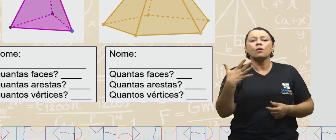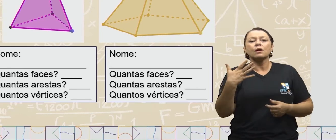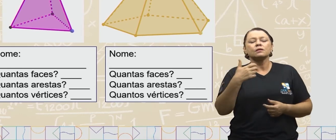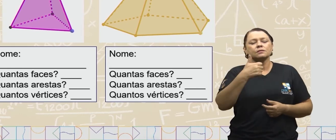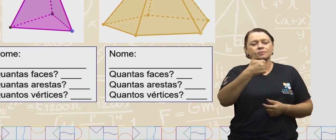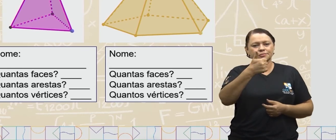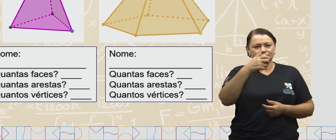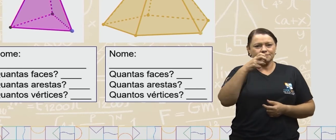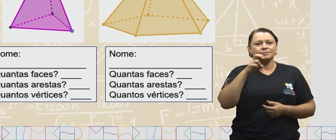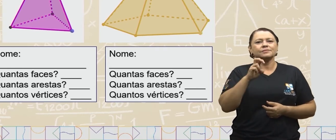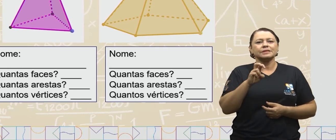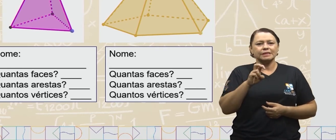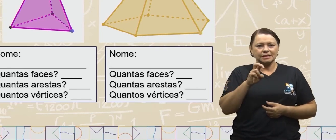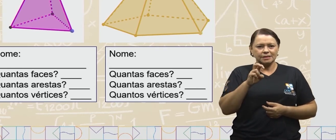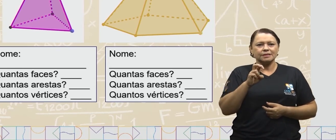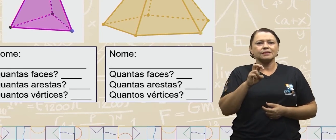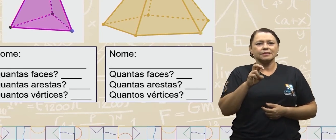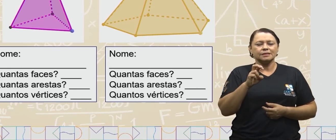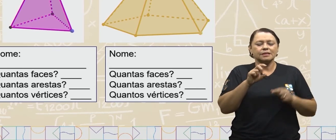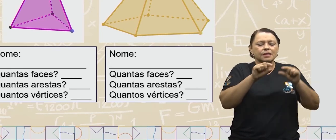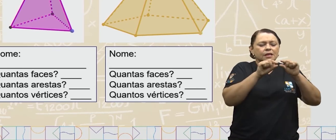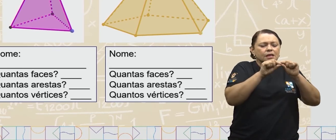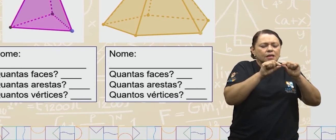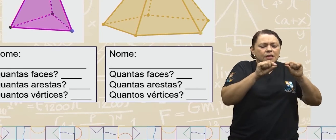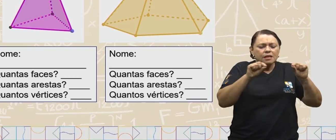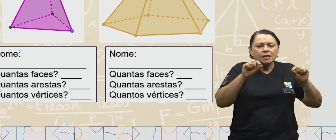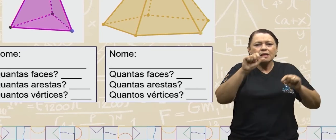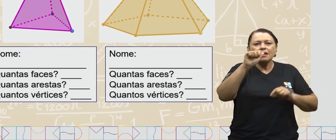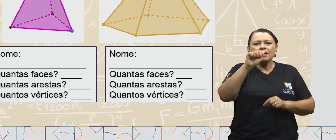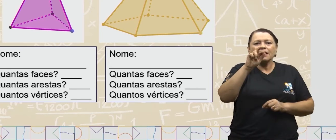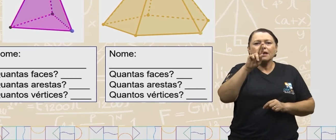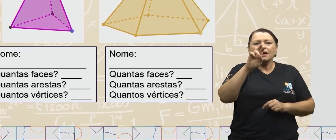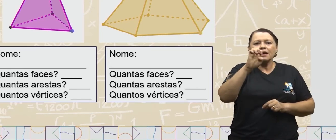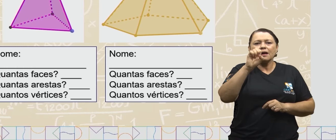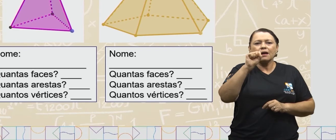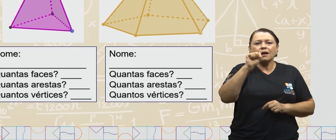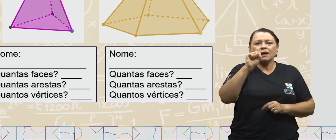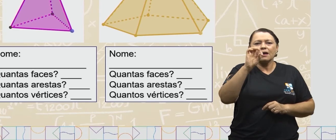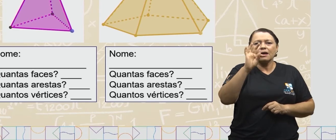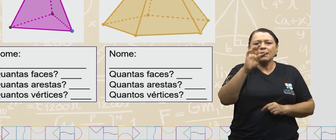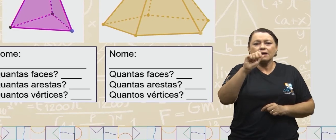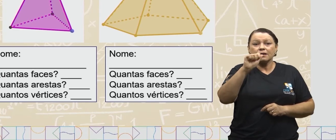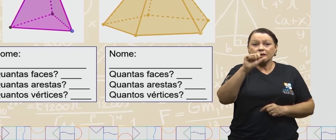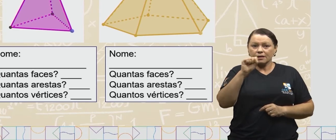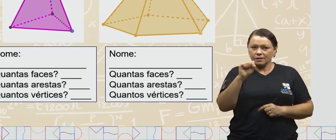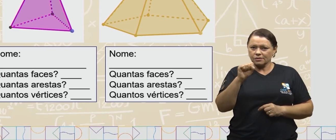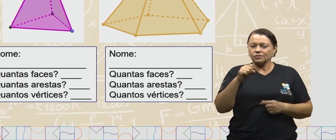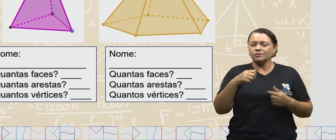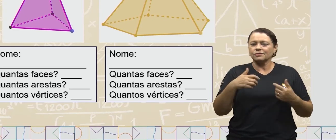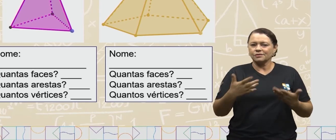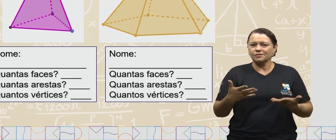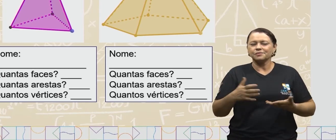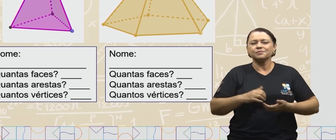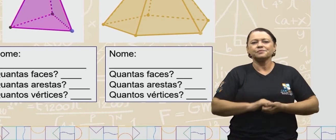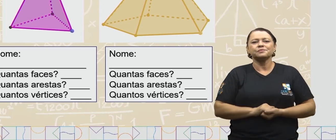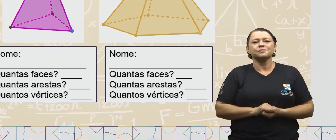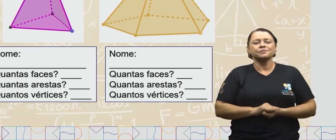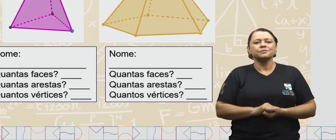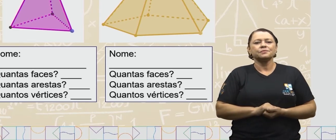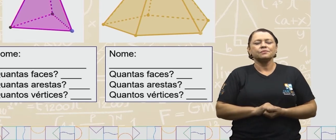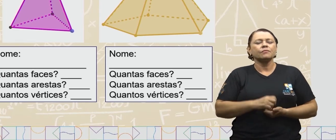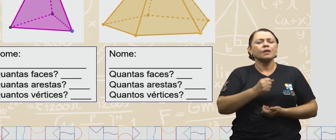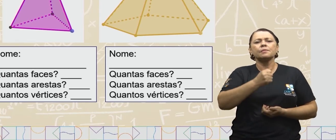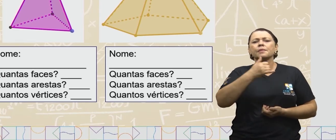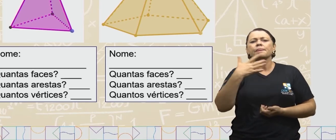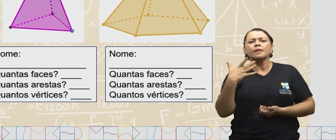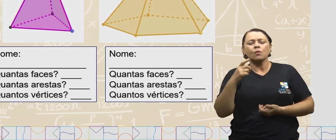Toda vez que há um encontro dessas linhas que limitam o polígono, se cria uma aresta. Nesse caso, temos